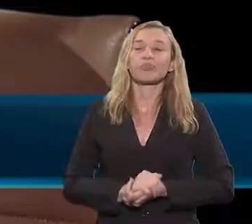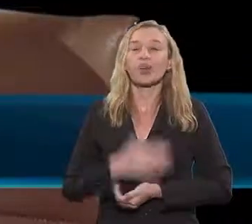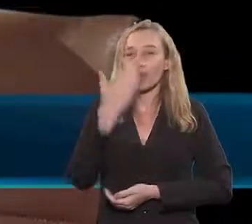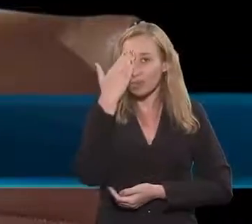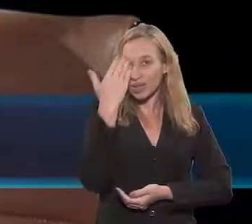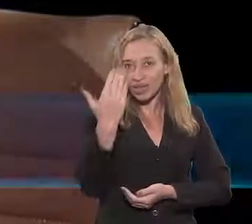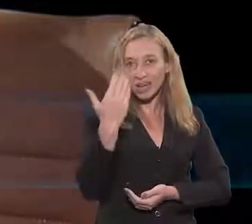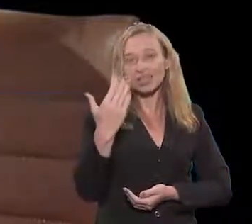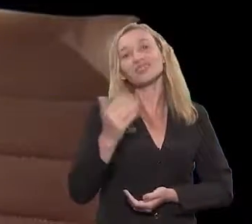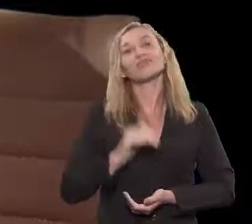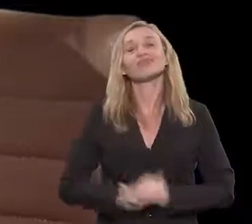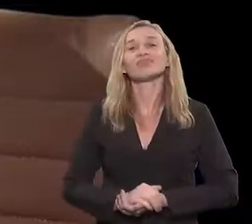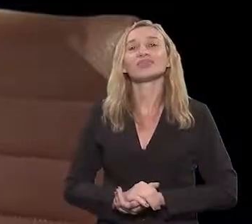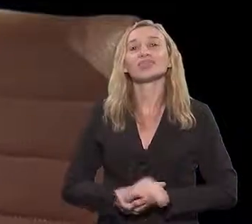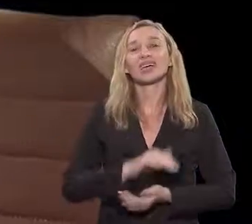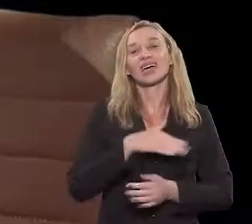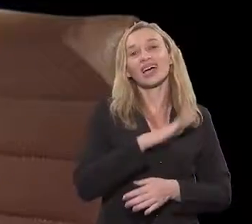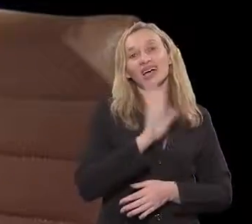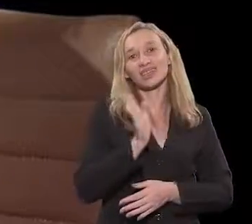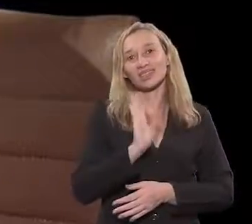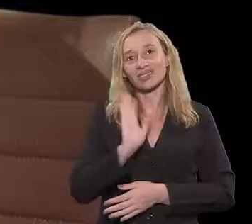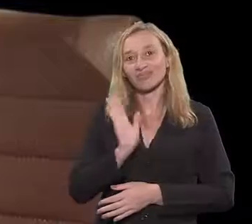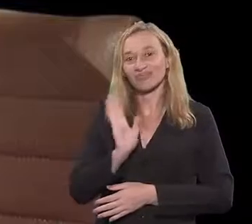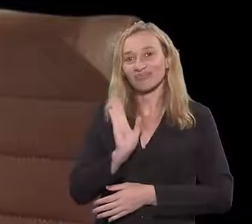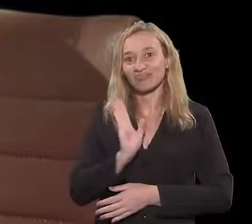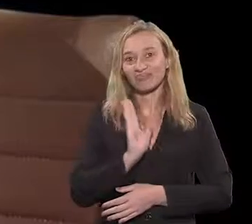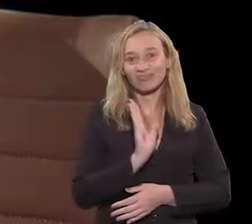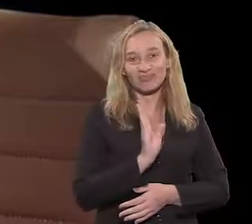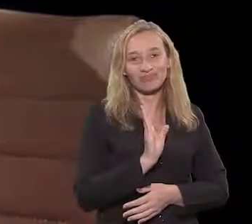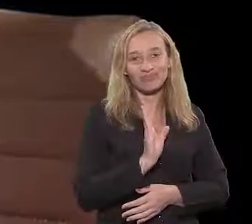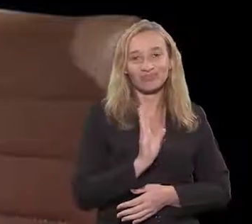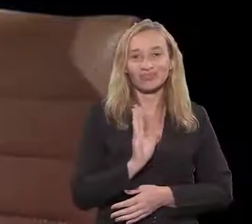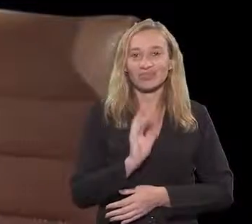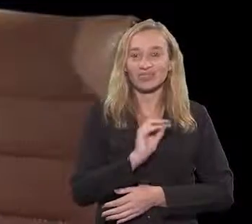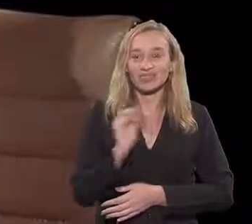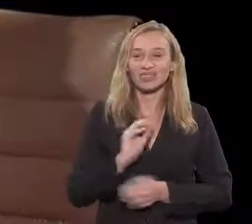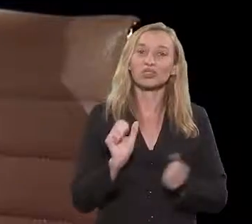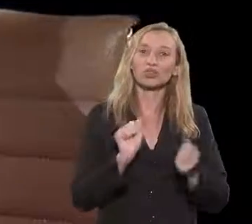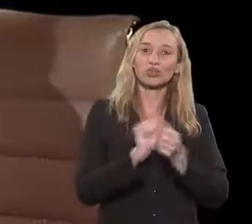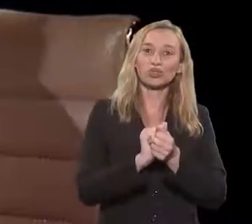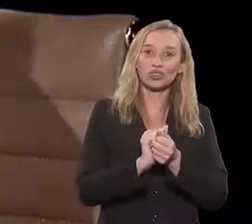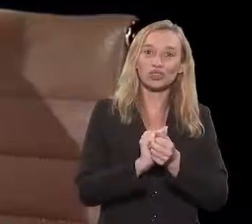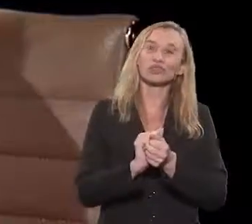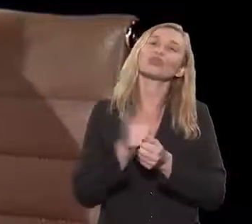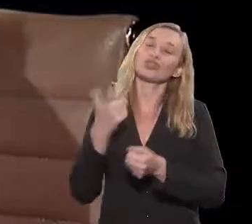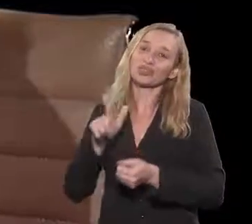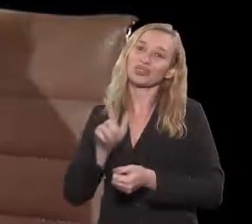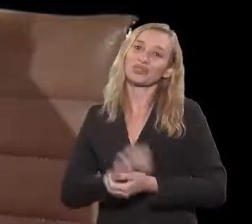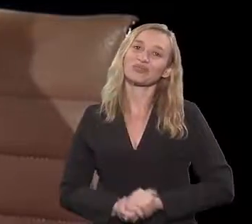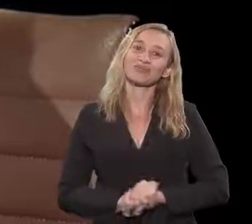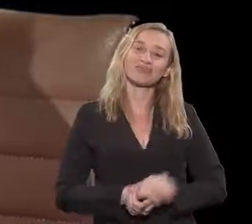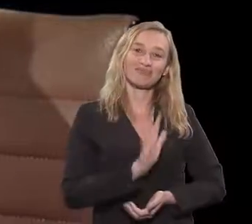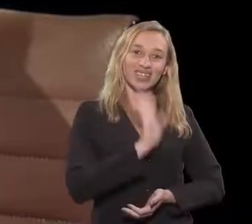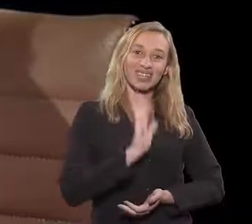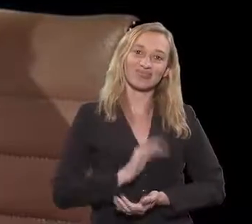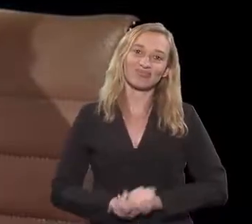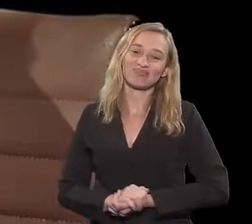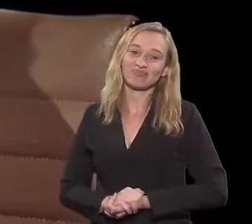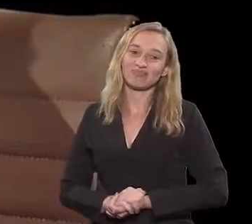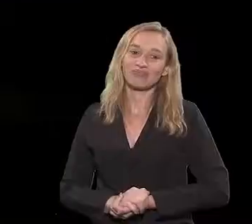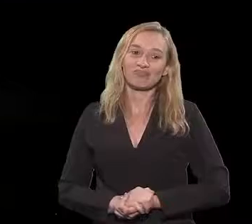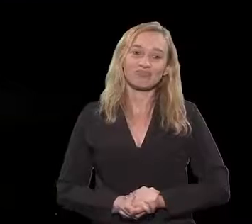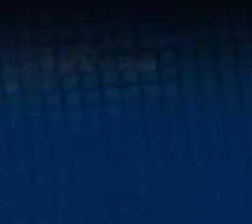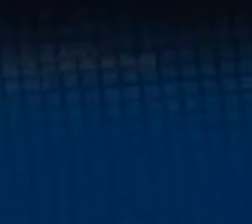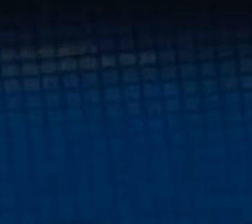www.cutne.com.br. Obrigada pela audiência e até o próximo programa, quando estaremos, juntinhos mais uma vez. Até lá.